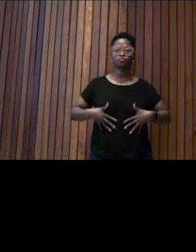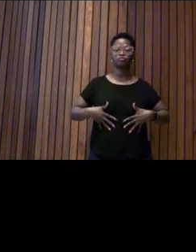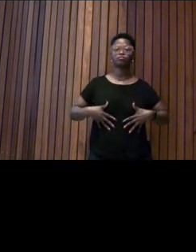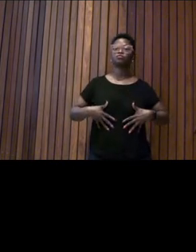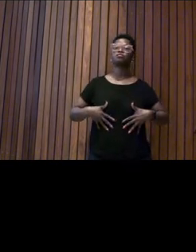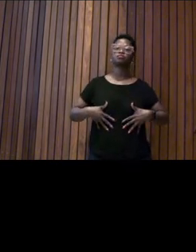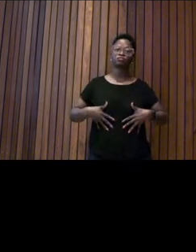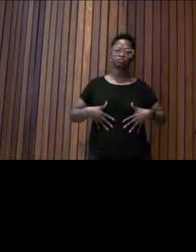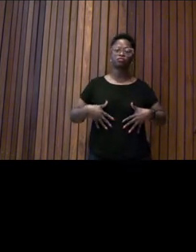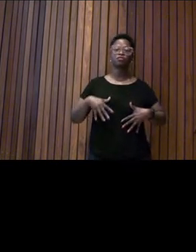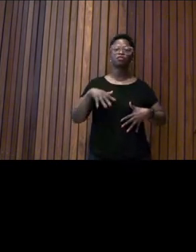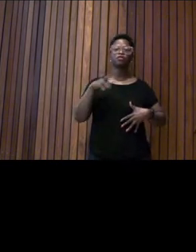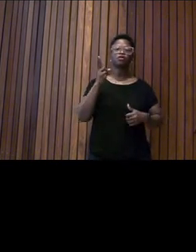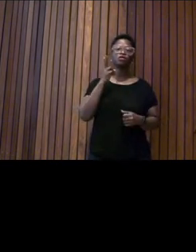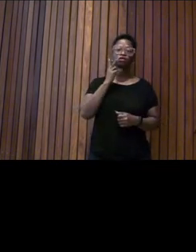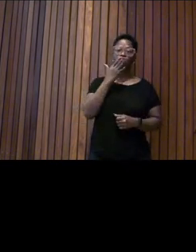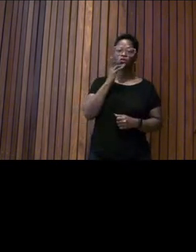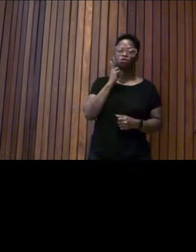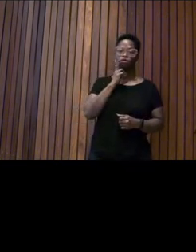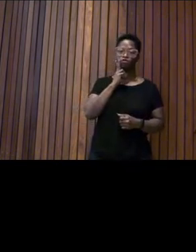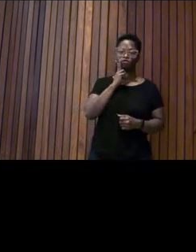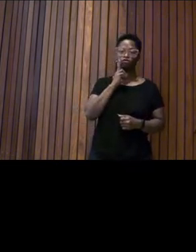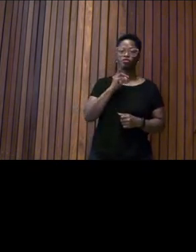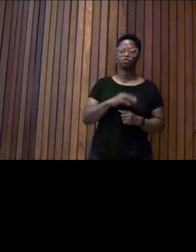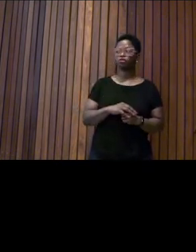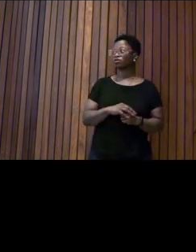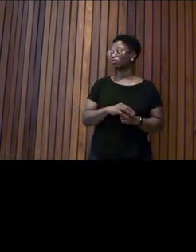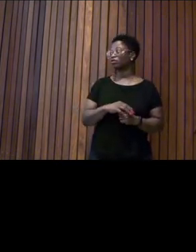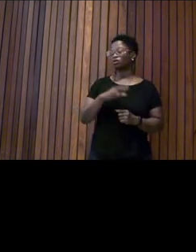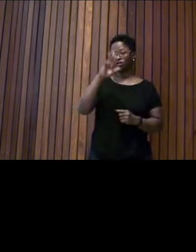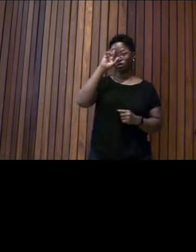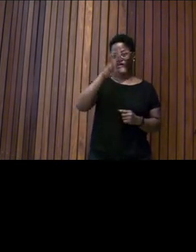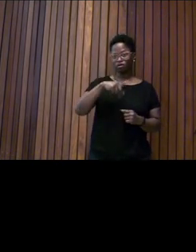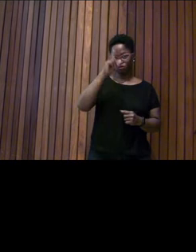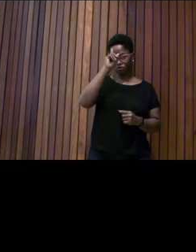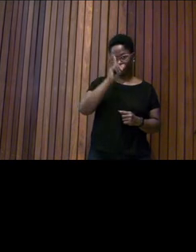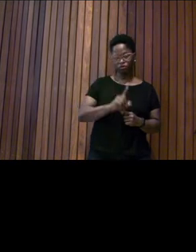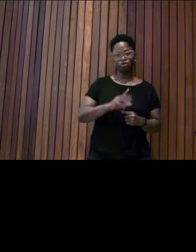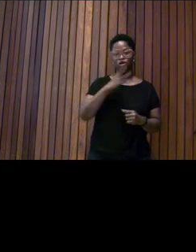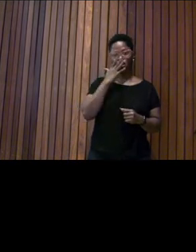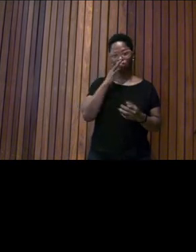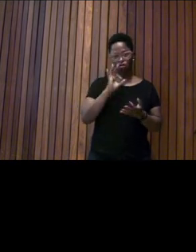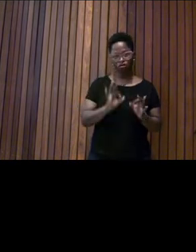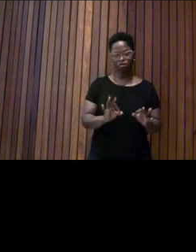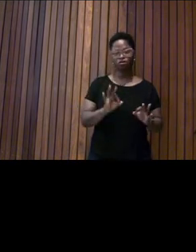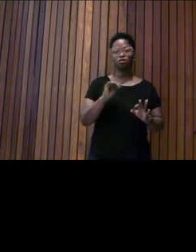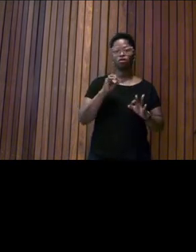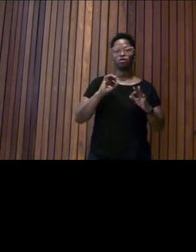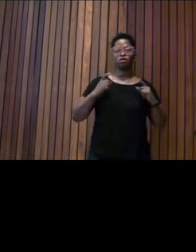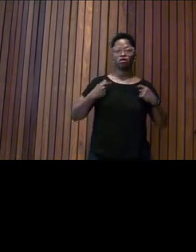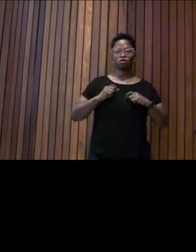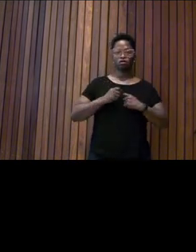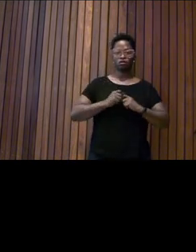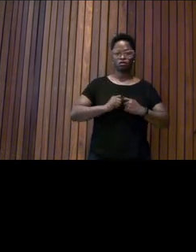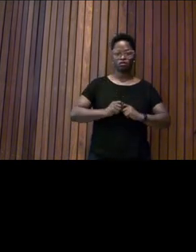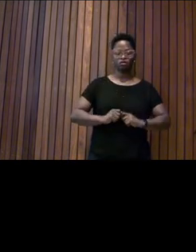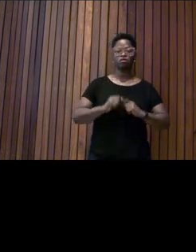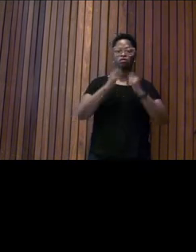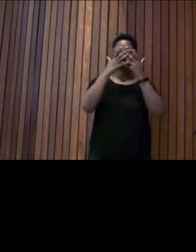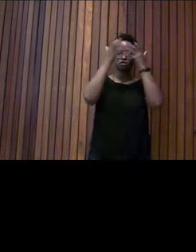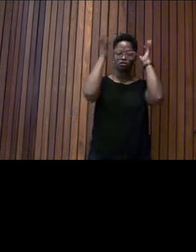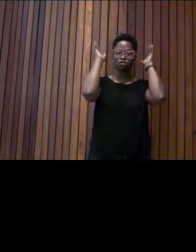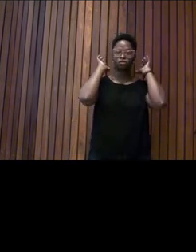camisa vinho, ou beterraba, não sei, vinho, de botão, e tenho